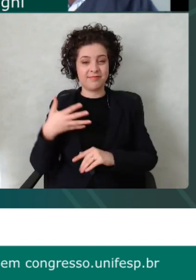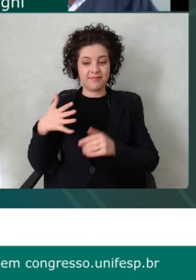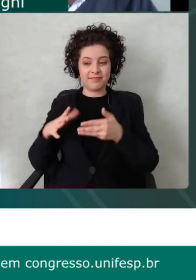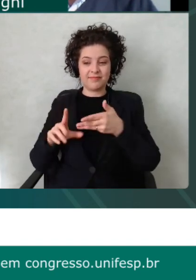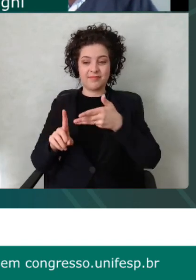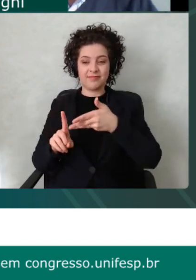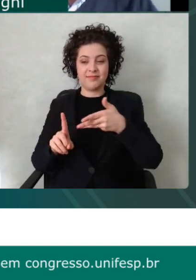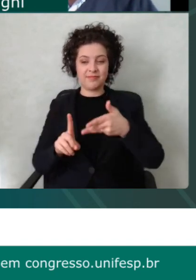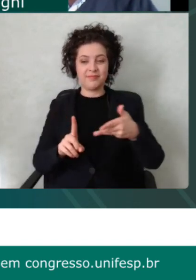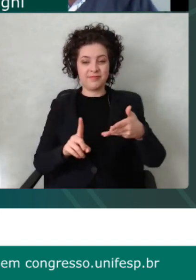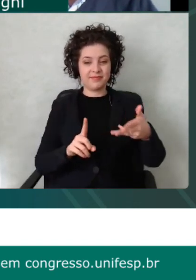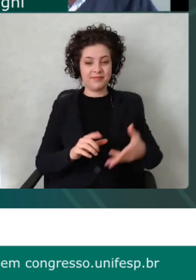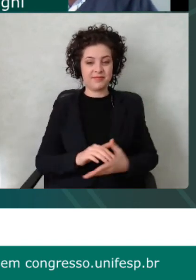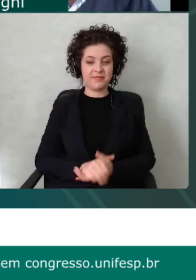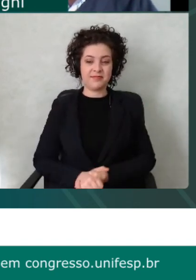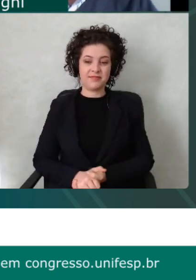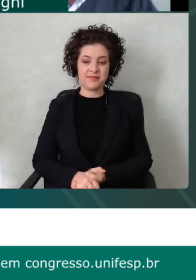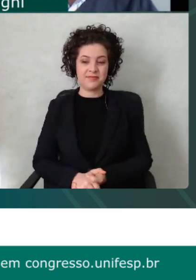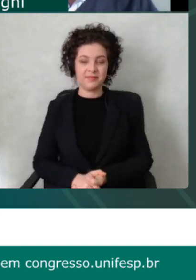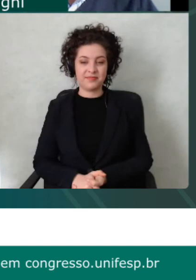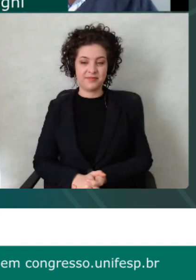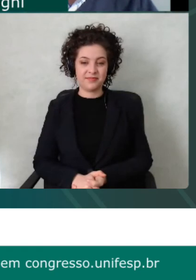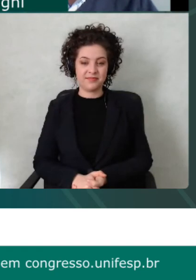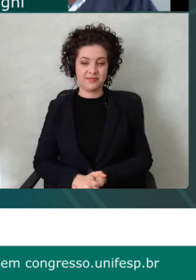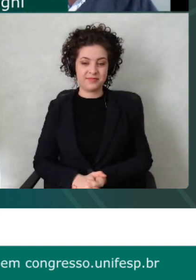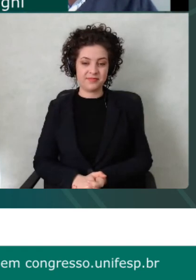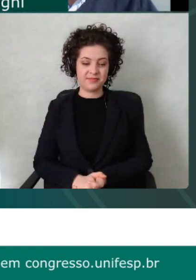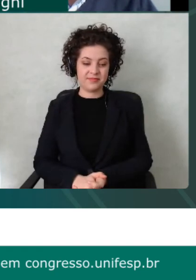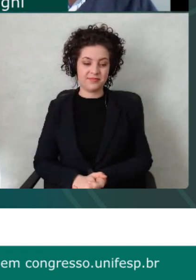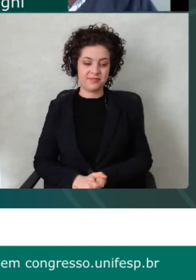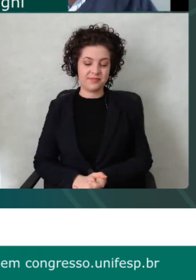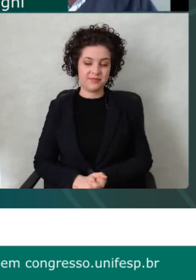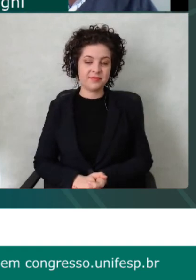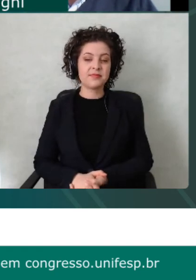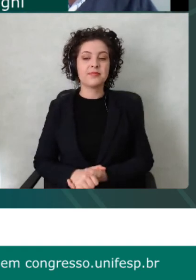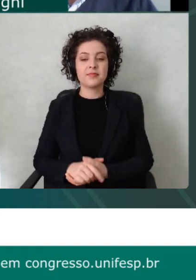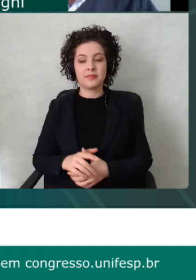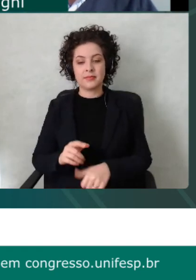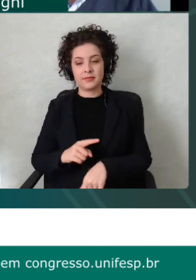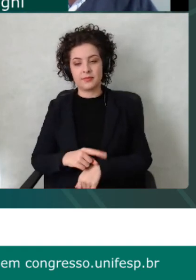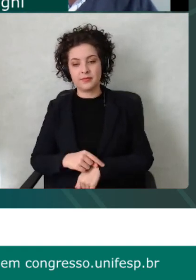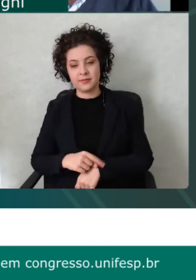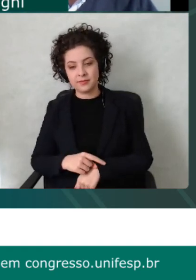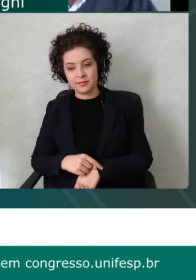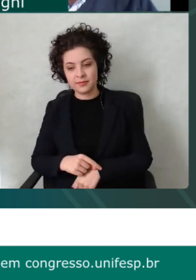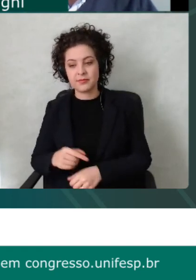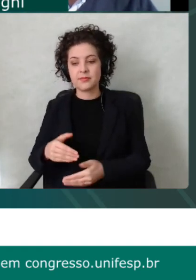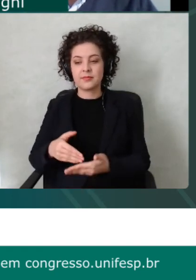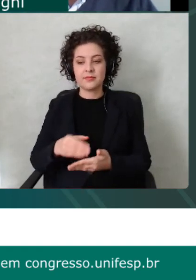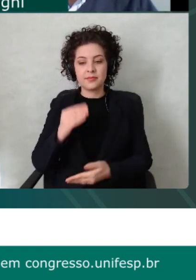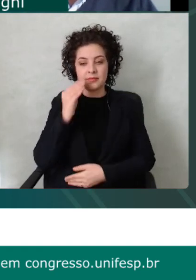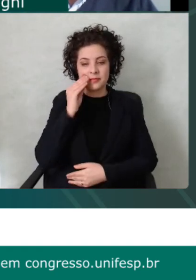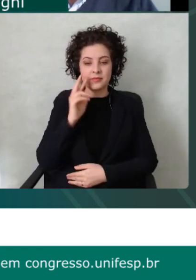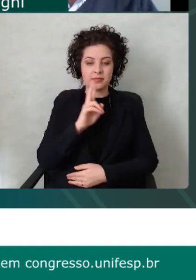bem objetivo, até por questão de limitação de tempo, eu vou procurar, então, responder essas questões